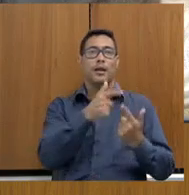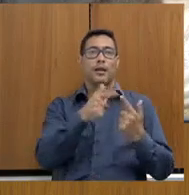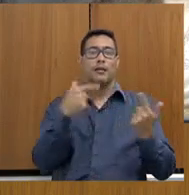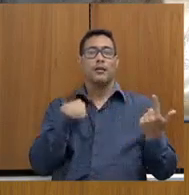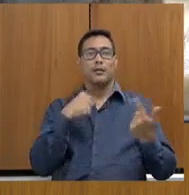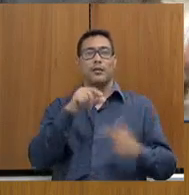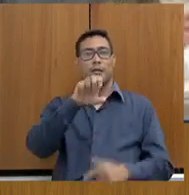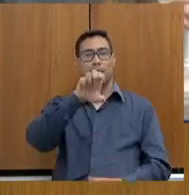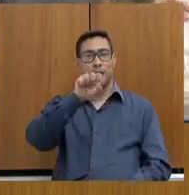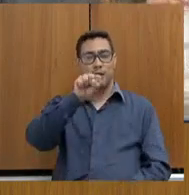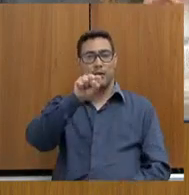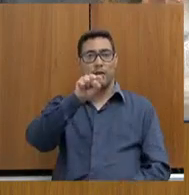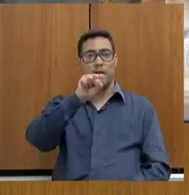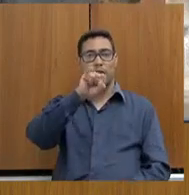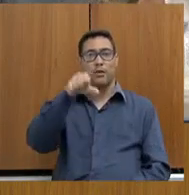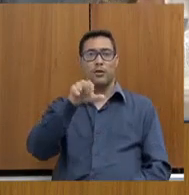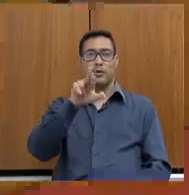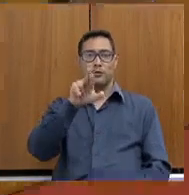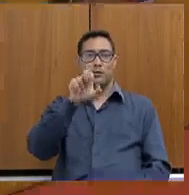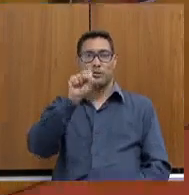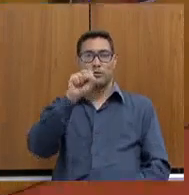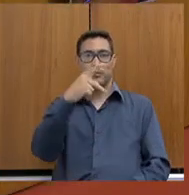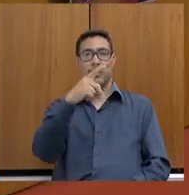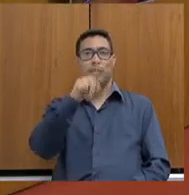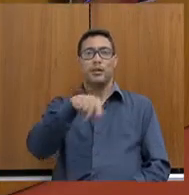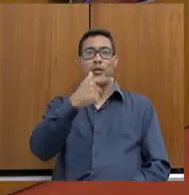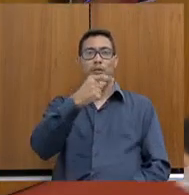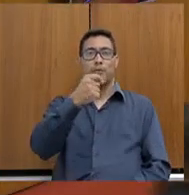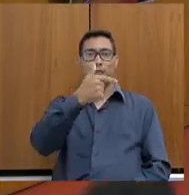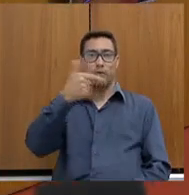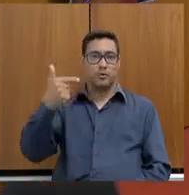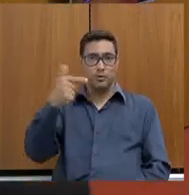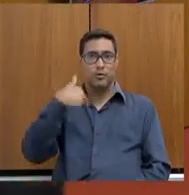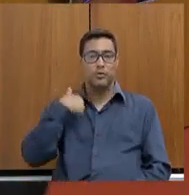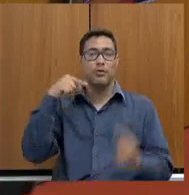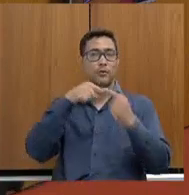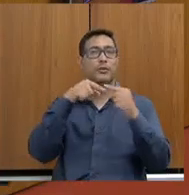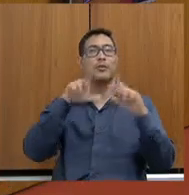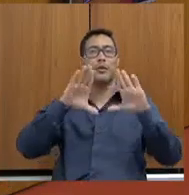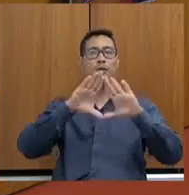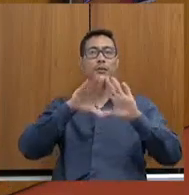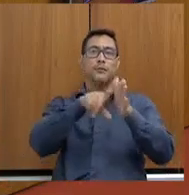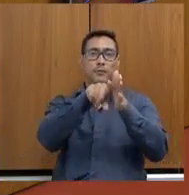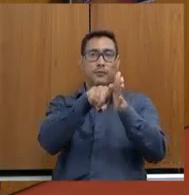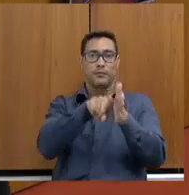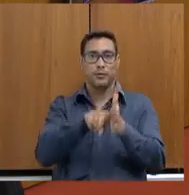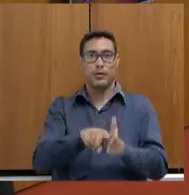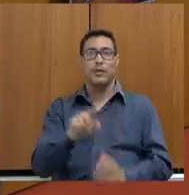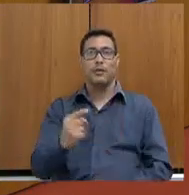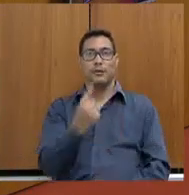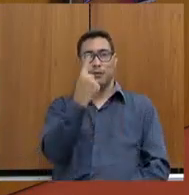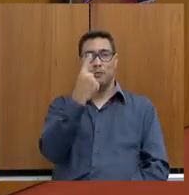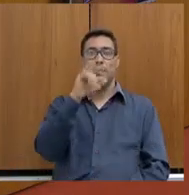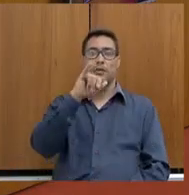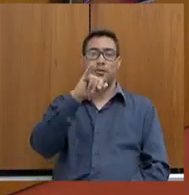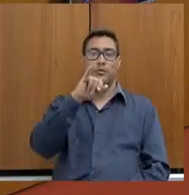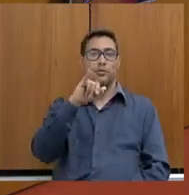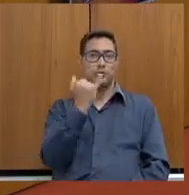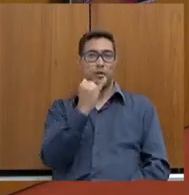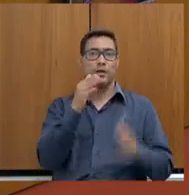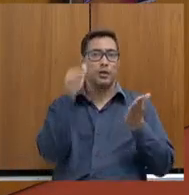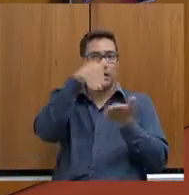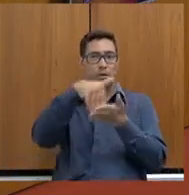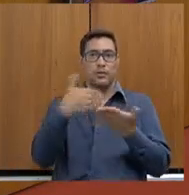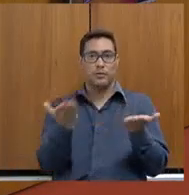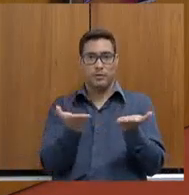SEJUSP, em 2022, no âmbito do Assembleia Fiscalista. Considerando o período de 1º de janeiro até o presente momento